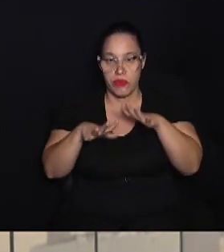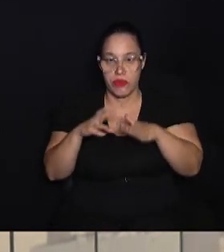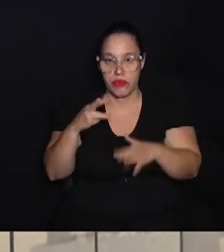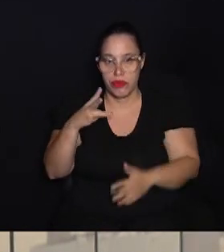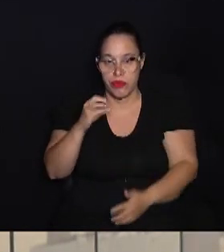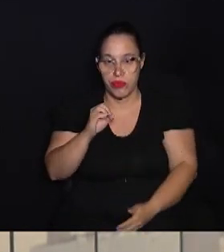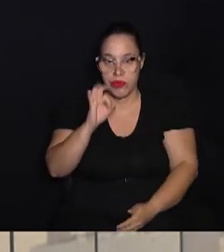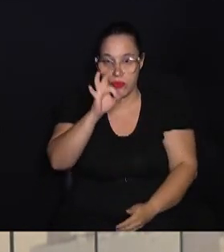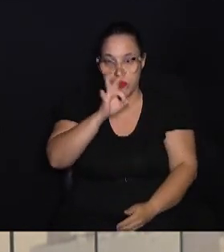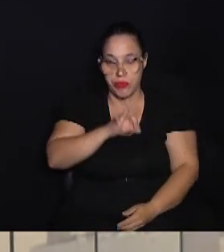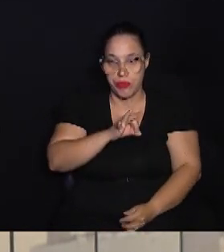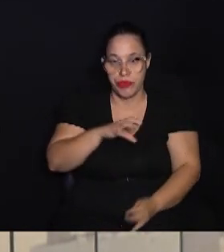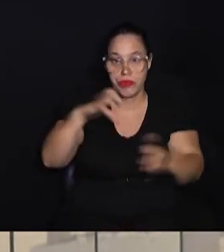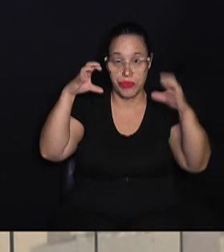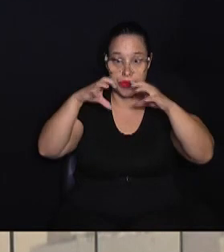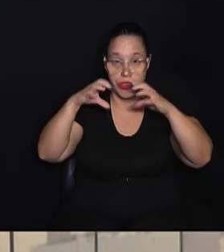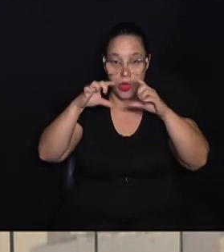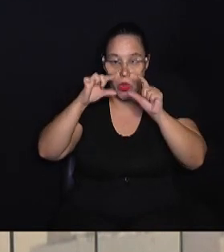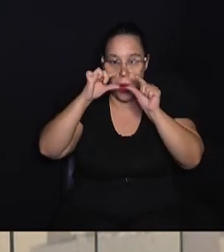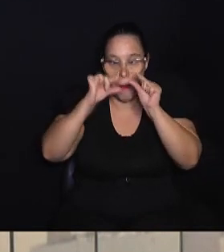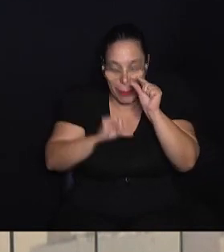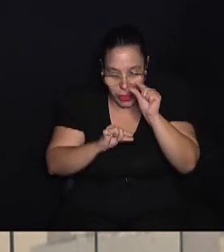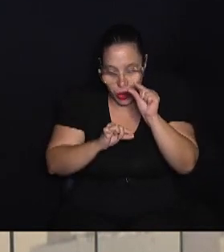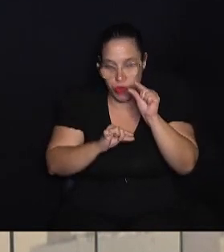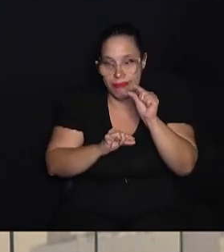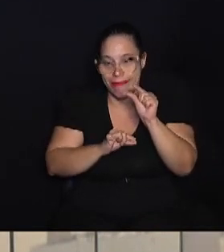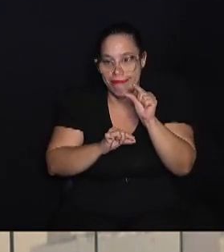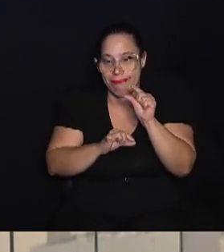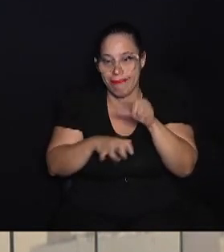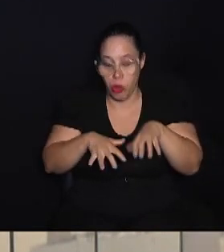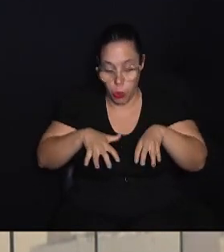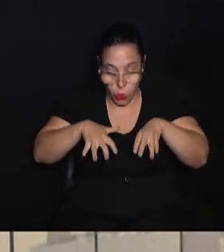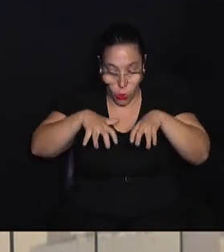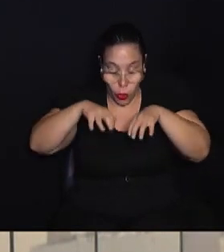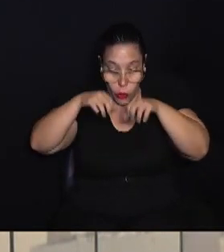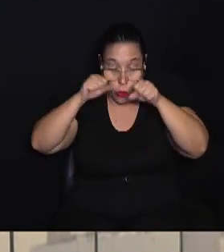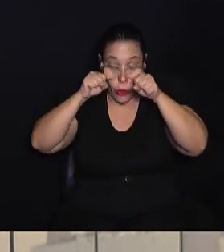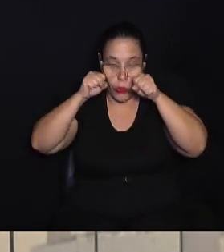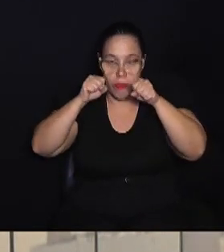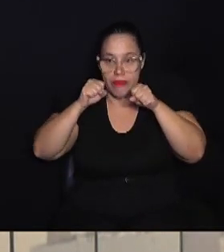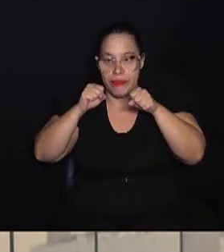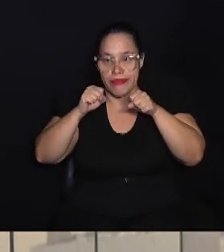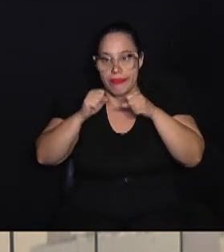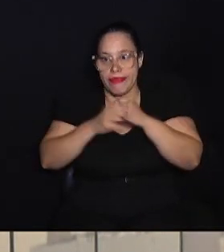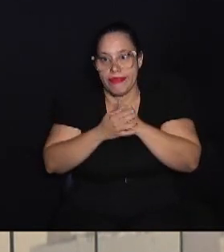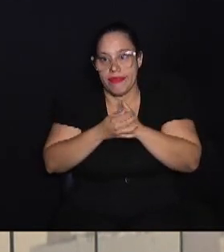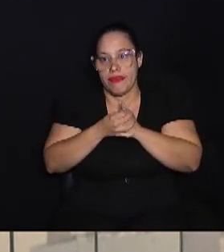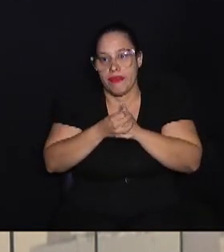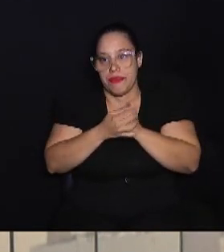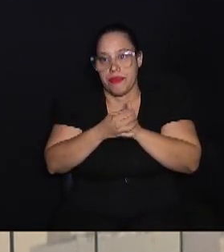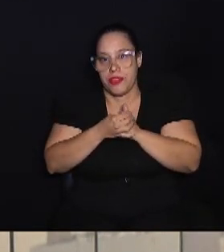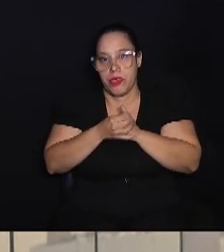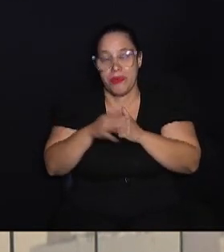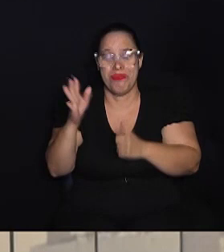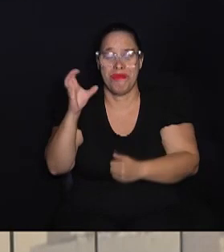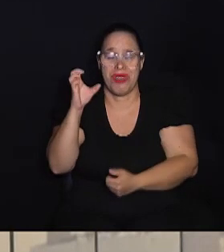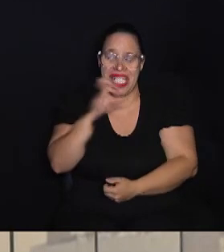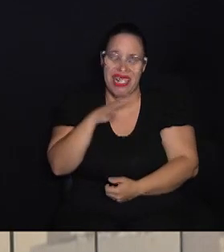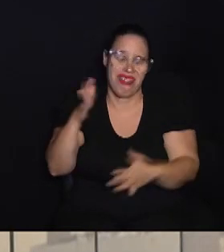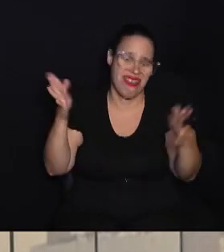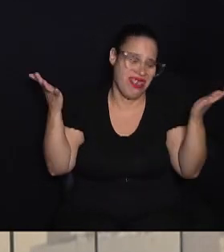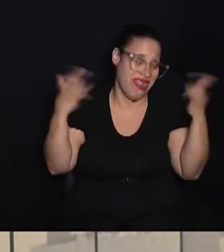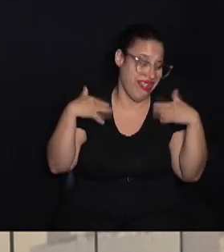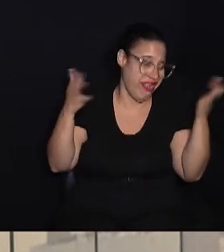30% da chuva esperada abaixo. Então, ele está mais seco realmente. E também mais quente.